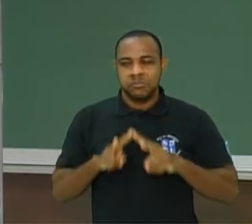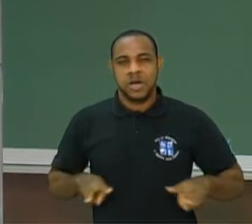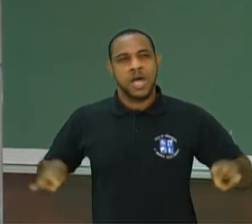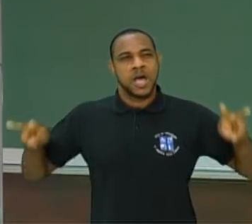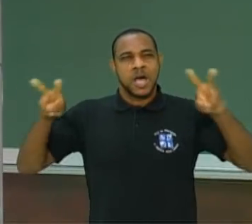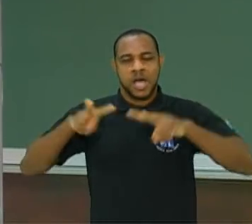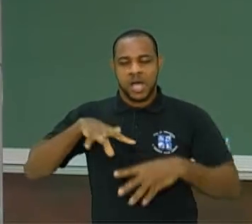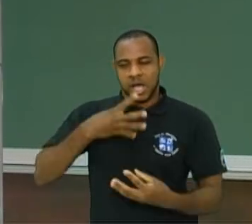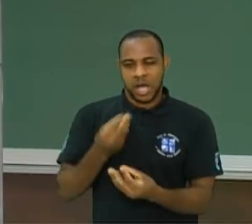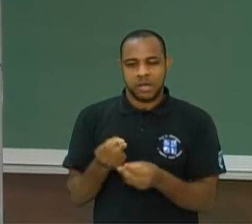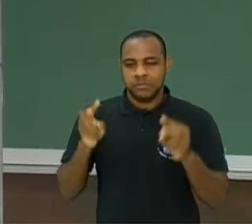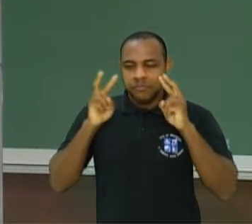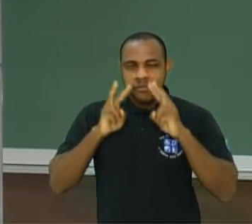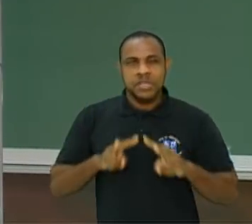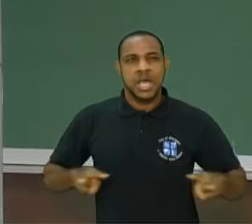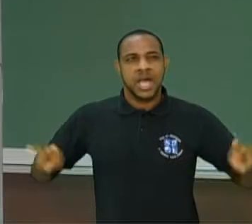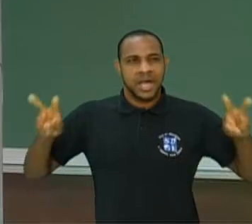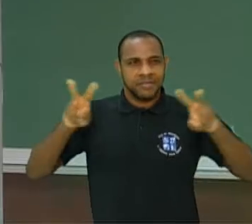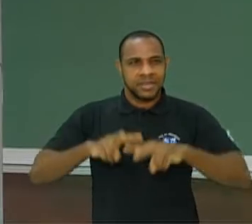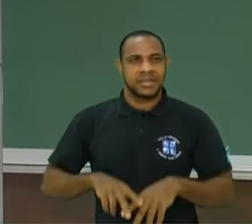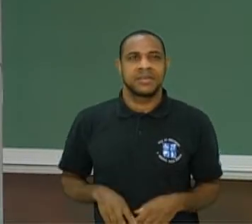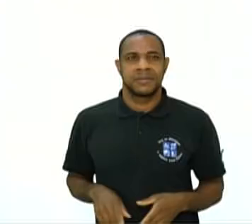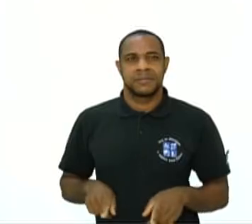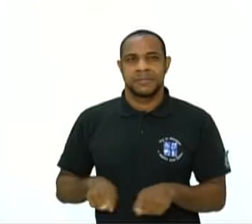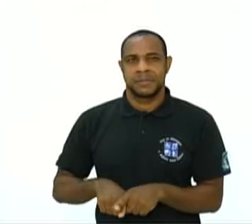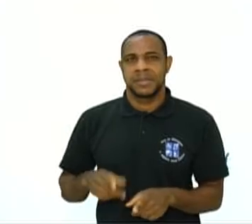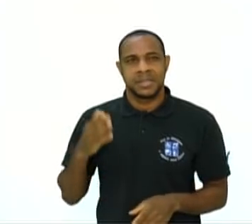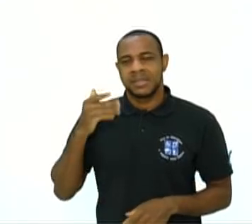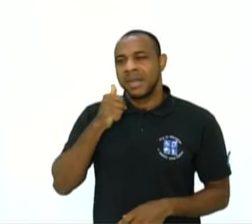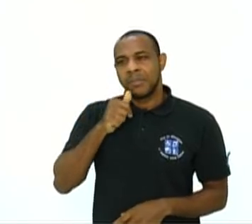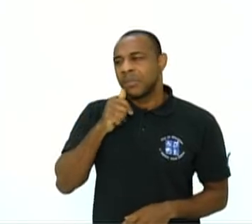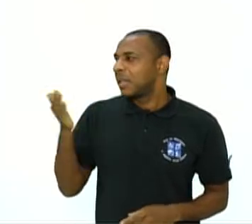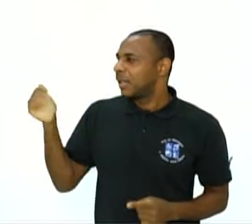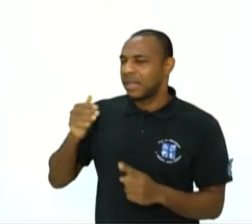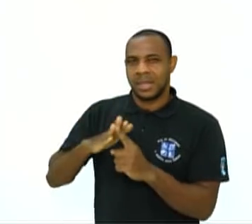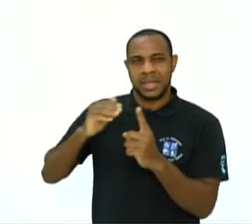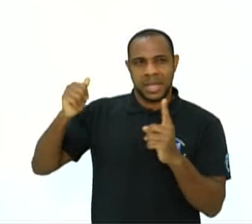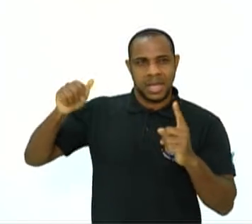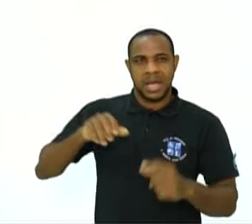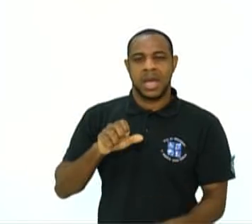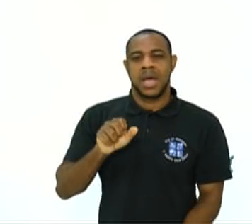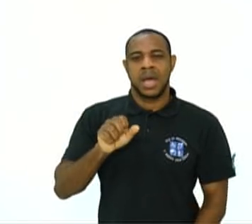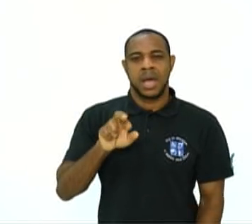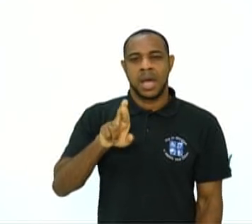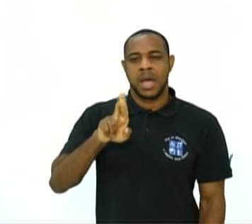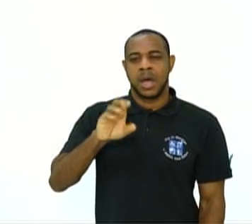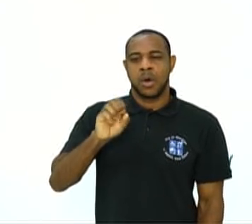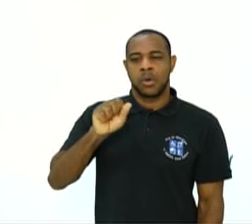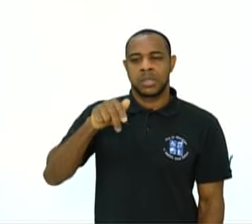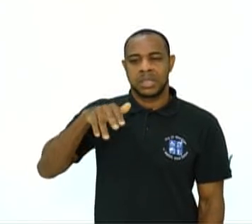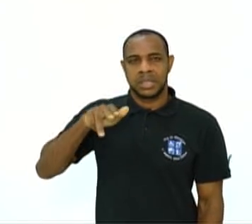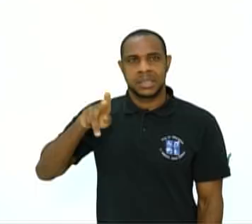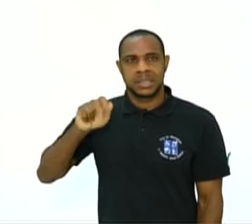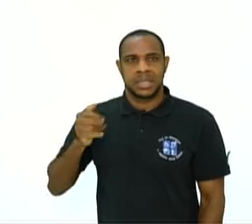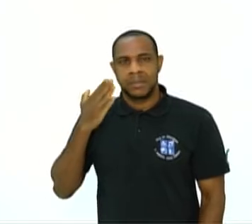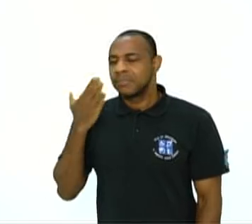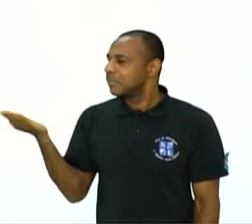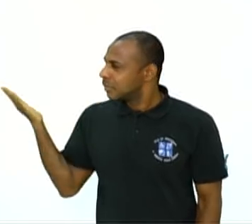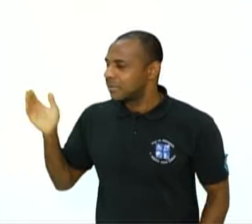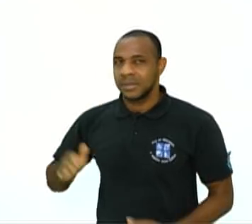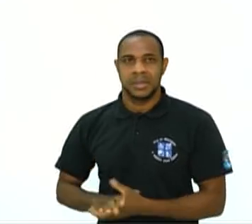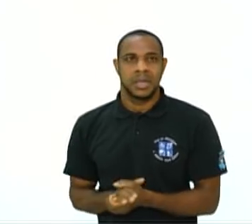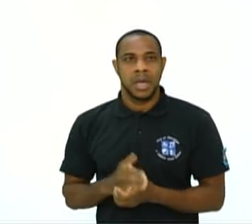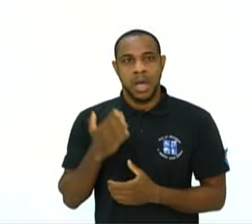vai falar sobre a obra dessa artista. Então vamos começar essa aula então observando,